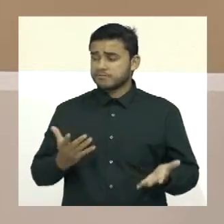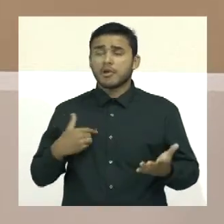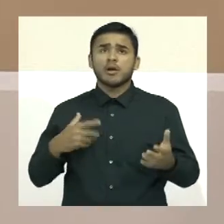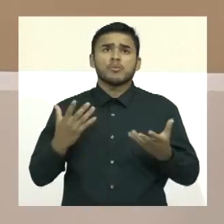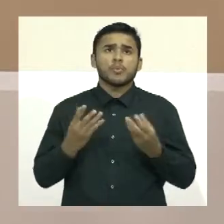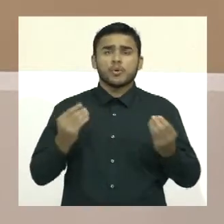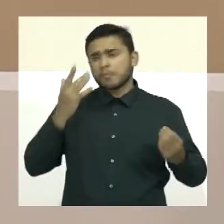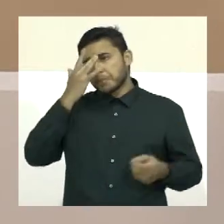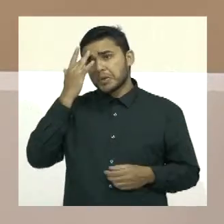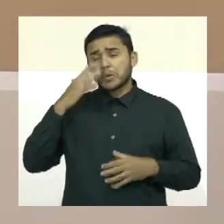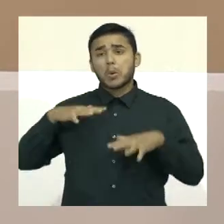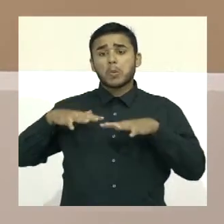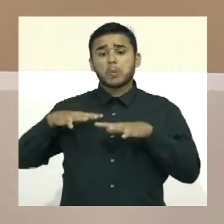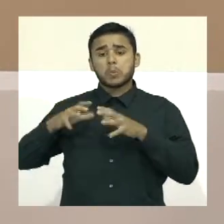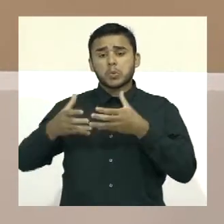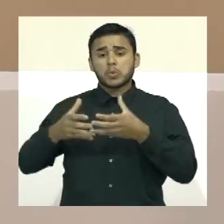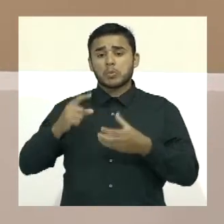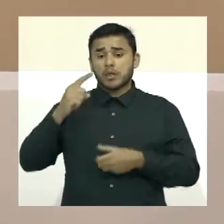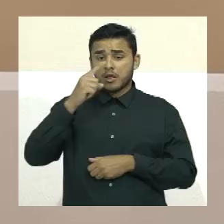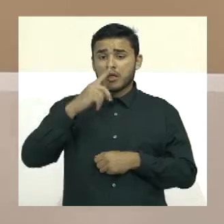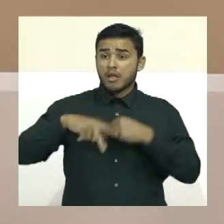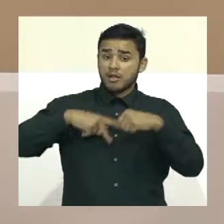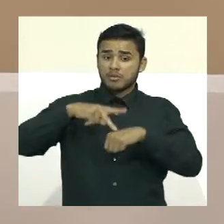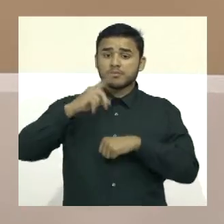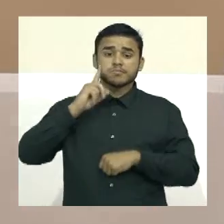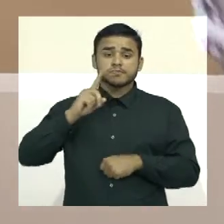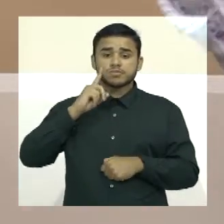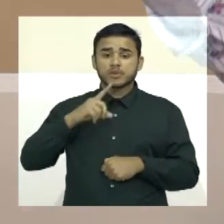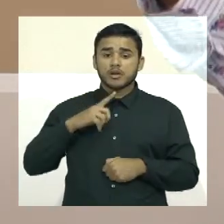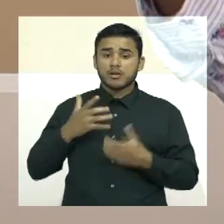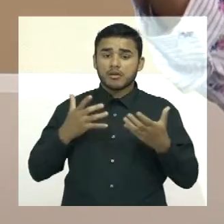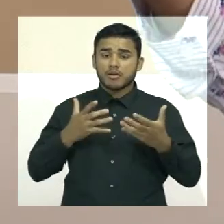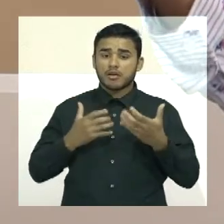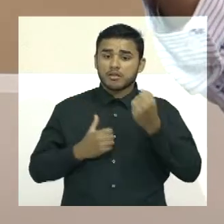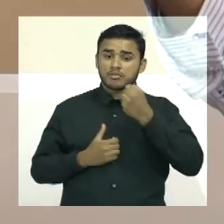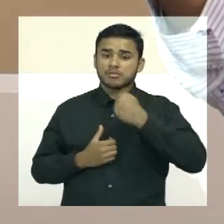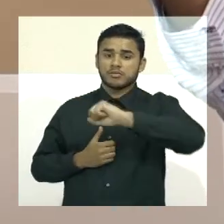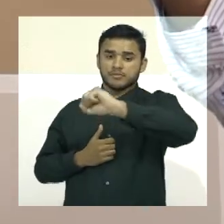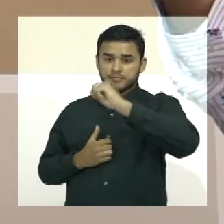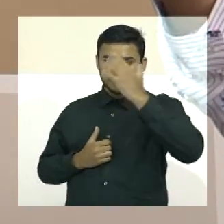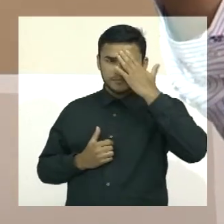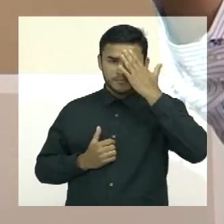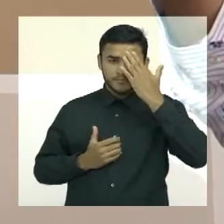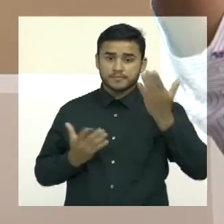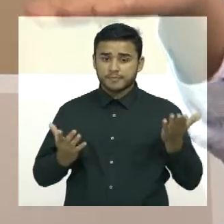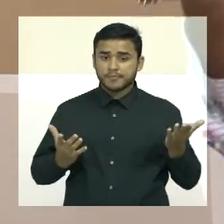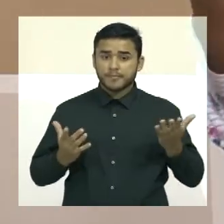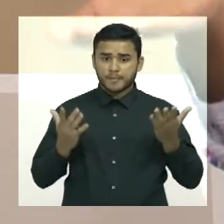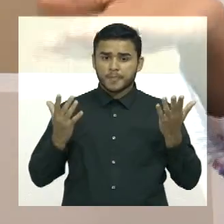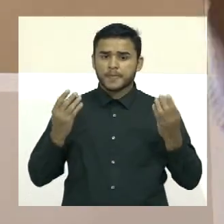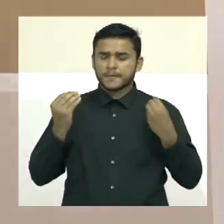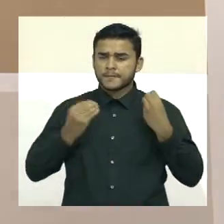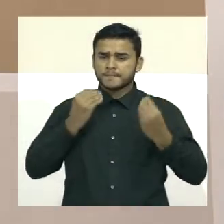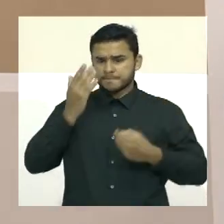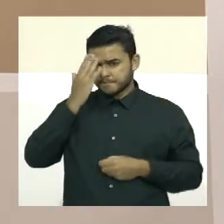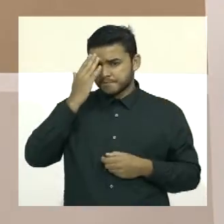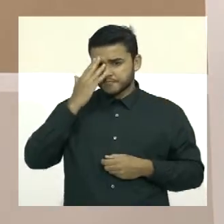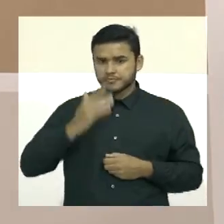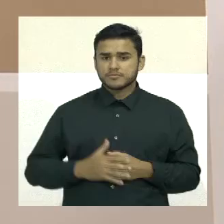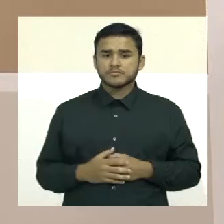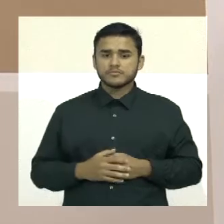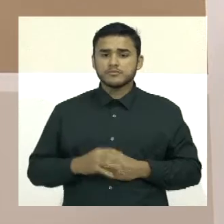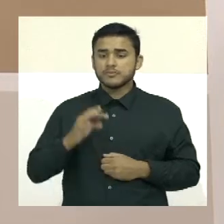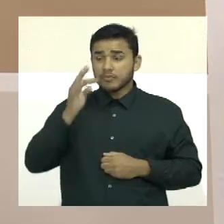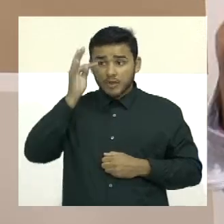esses movimentos da esquerda americana defendendo a Planned Parenthood. E vem aí a revolta do mercado do aborto. A revolta com Donald